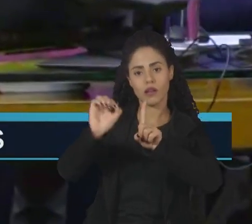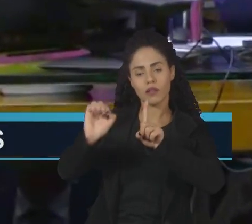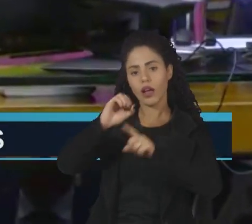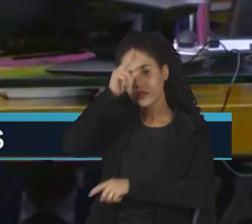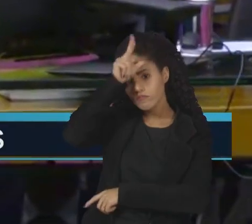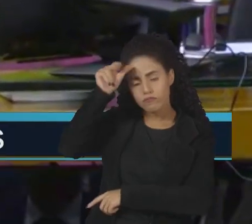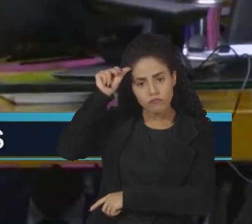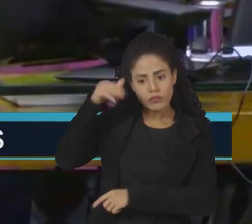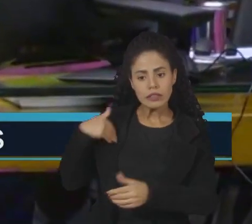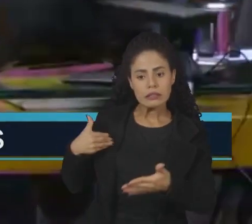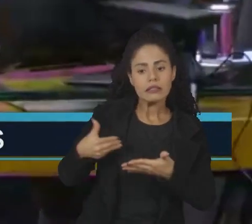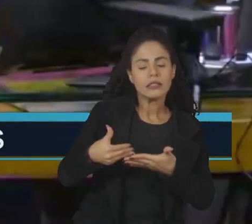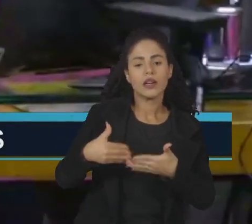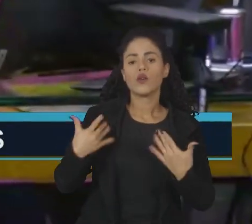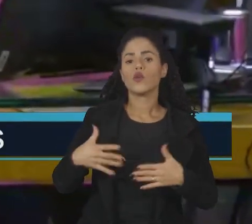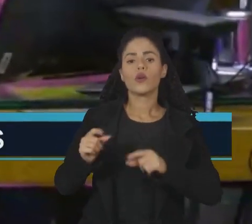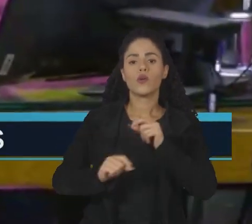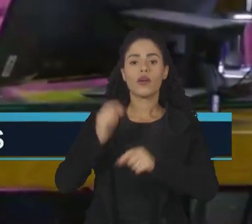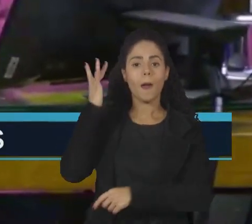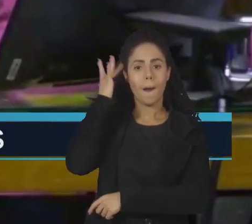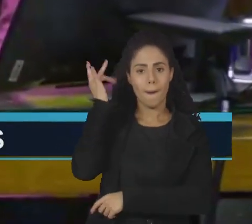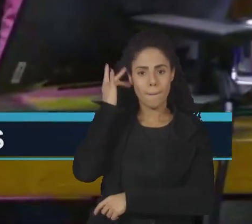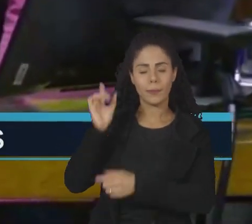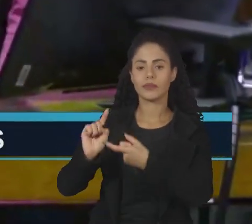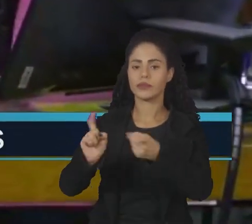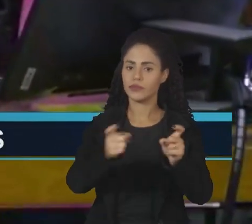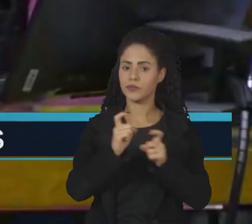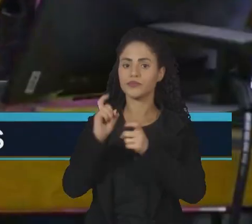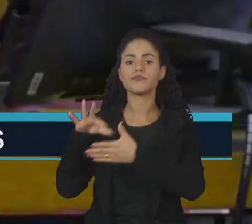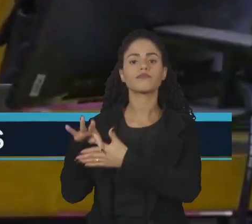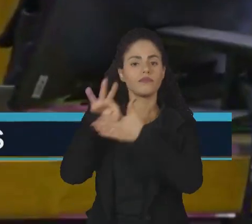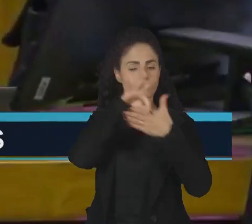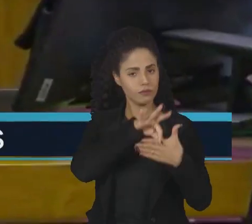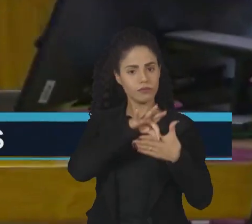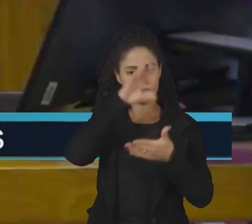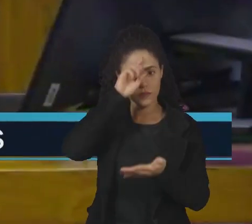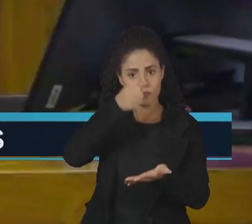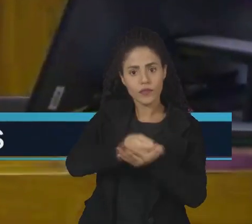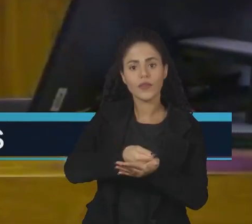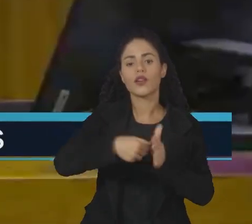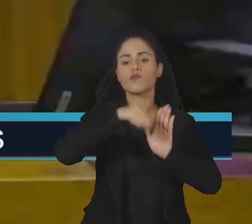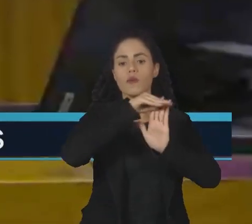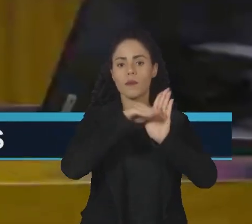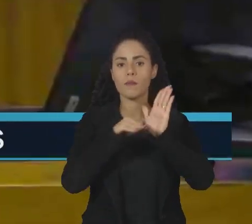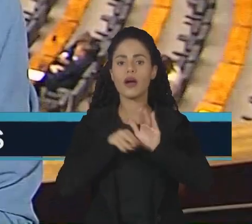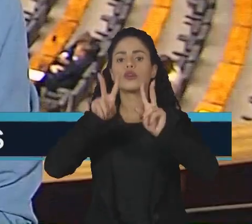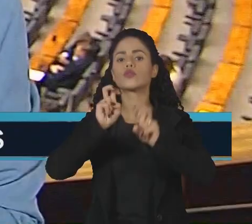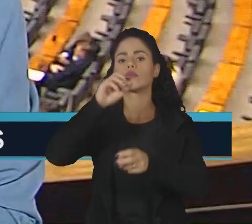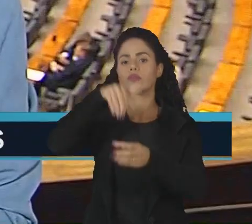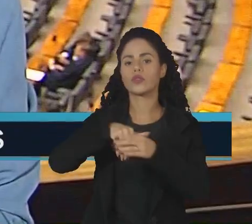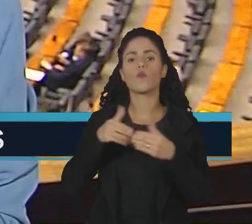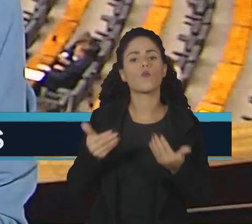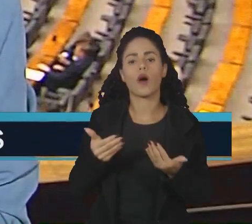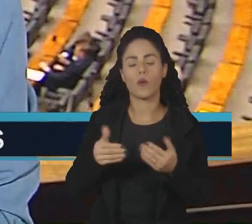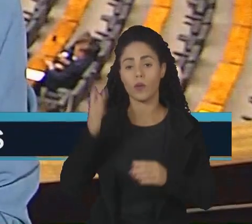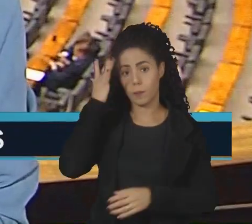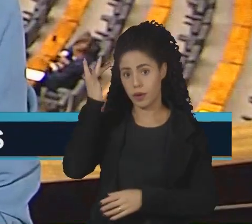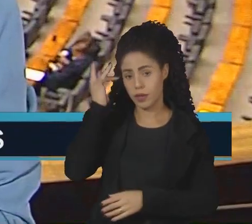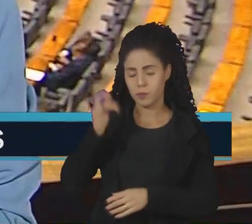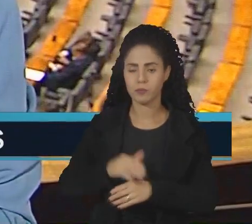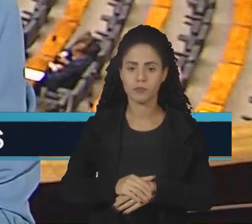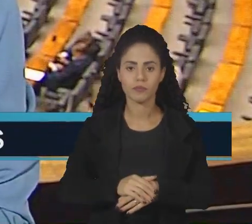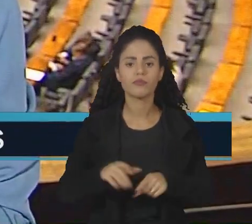calendário apertado, ficou para amanhã a reunião de líderes que vai definir a pauta de votações. As